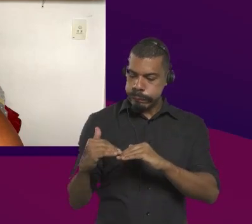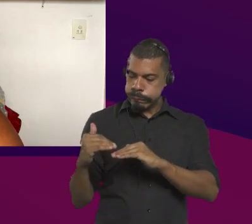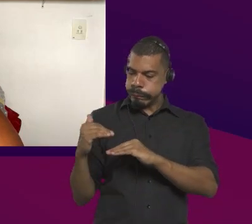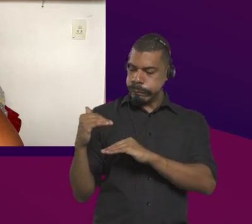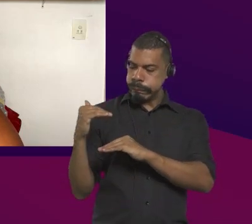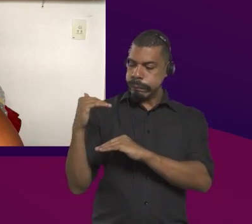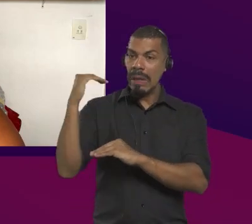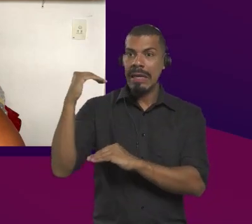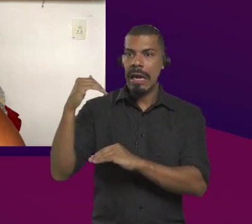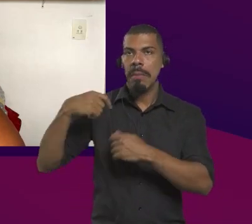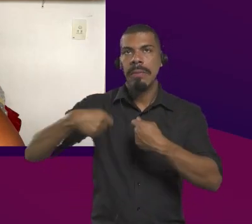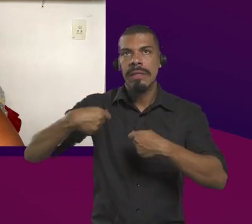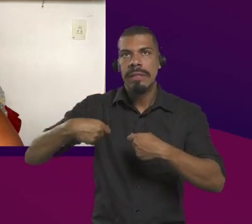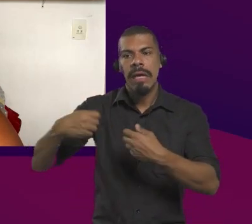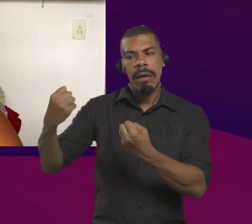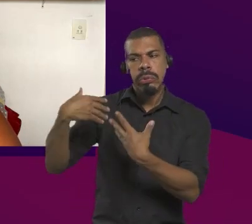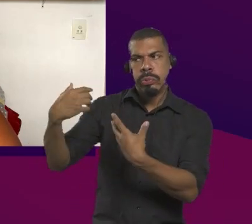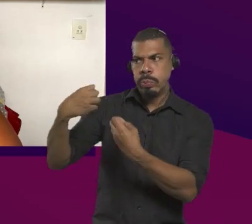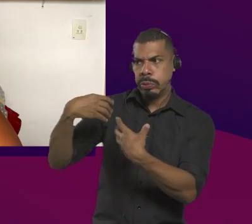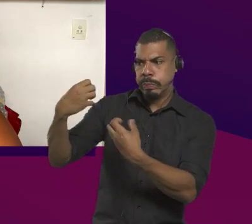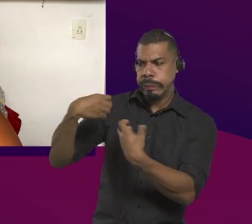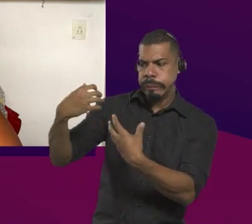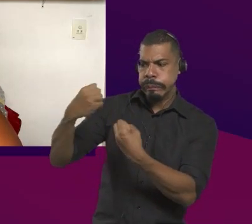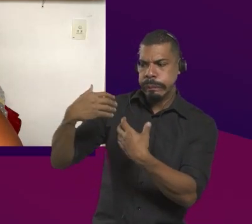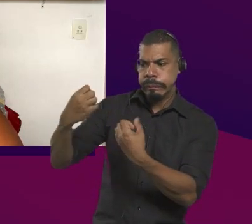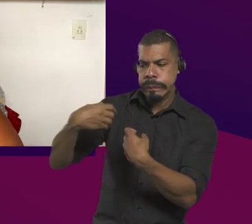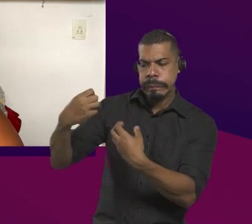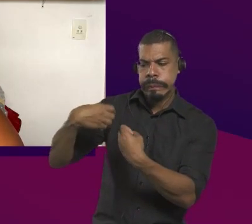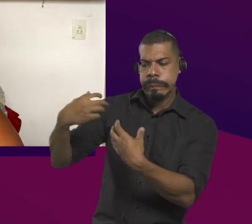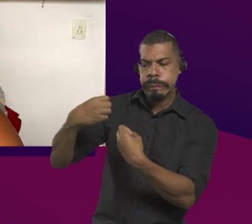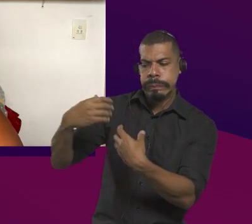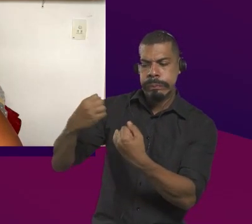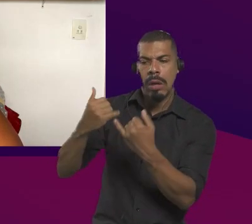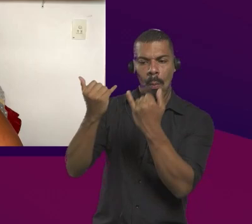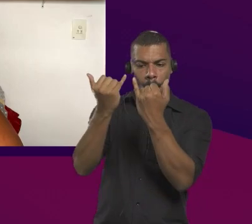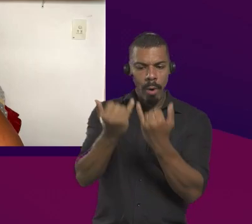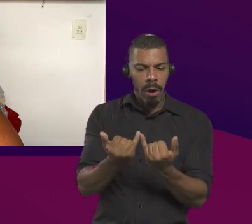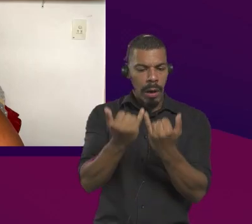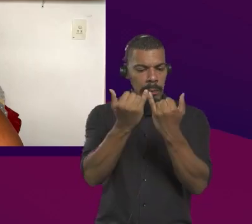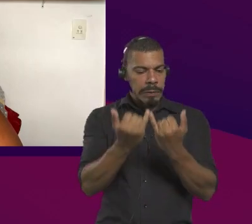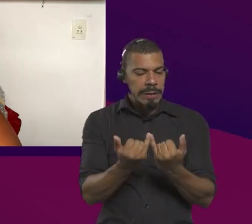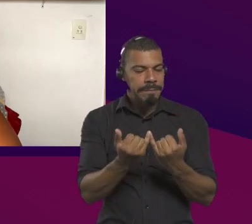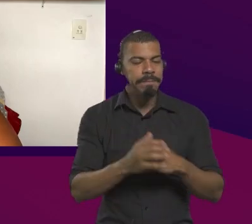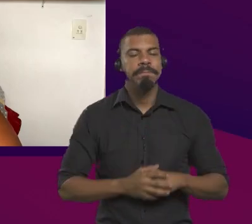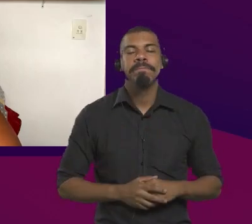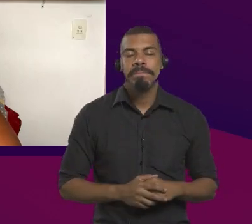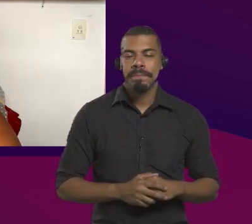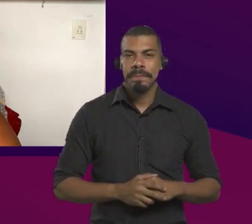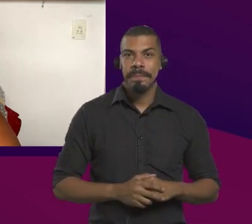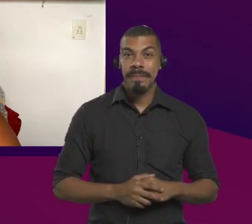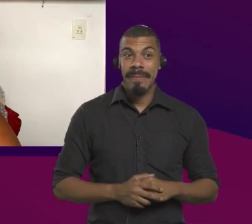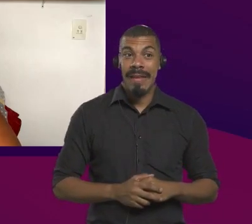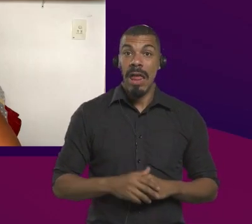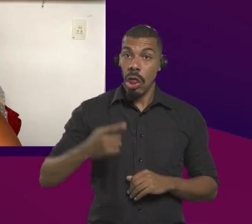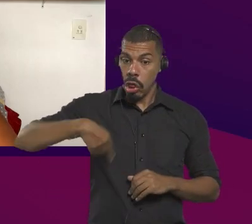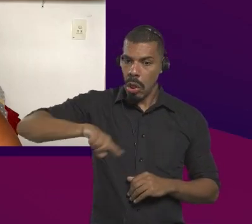gente precisa emagrecer, independente do nosso corpo. A mulher, a Xanda, falou muito bem no começo. A gente cresce falando que